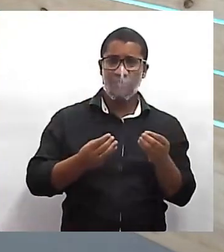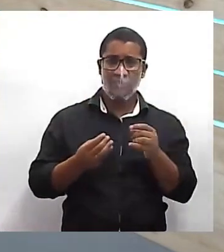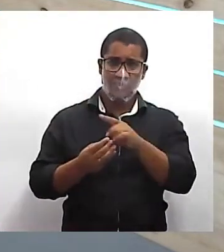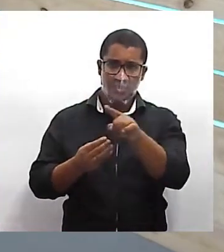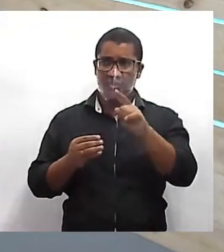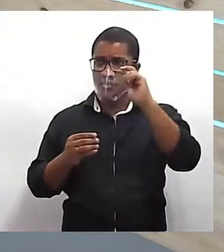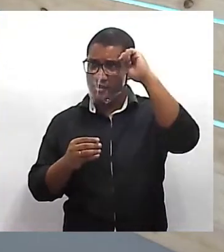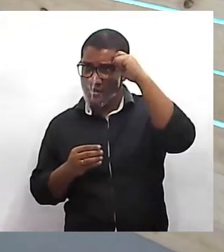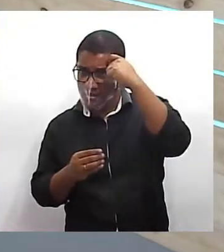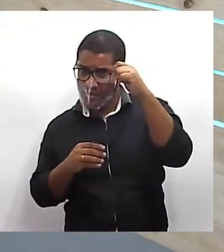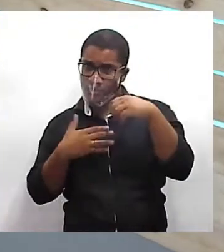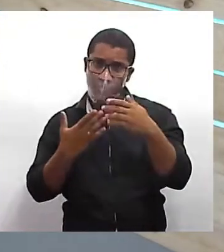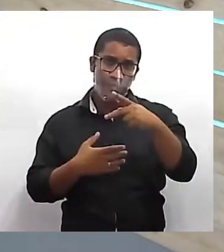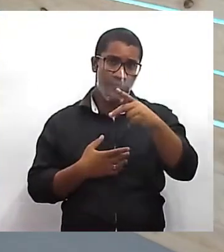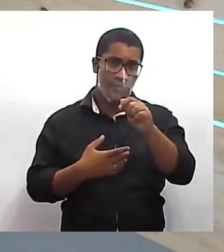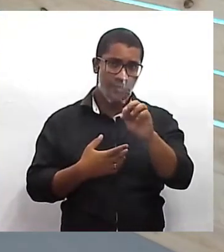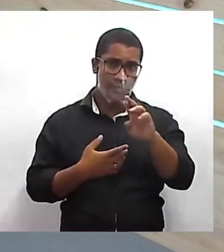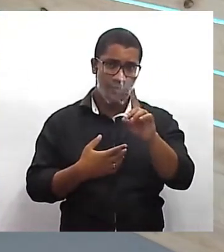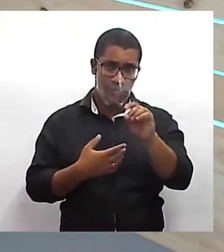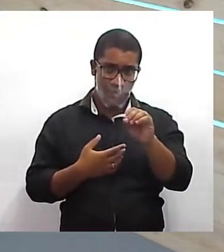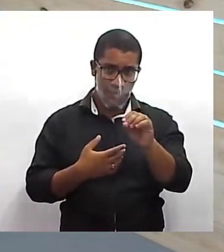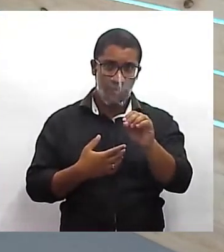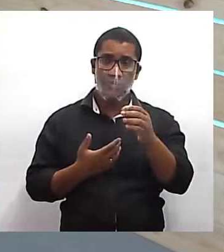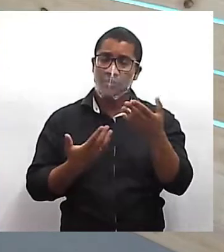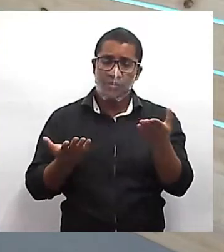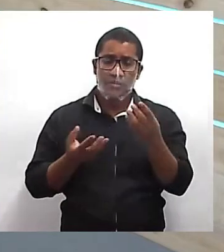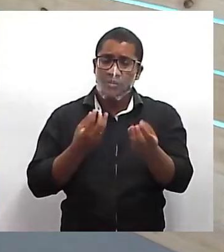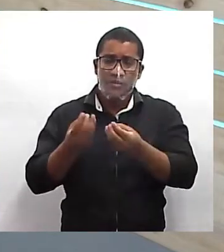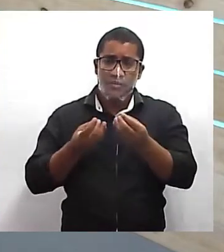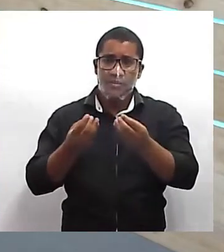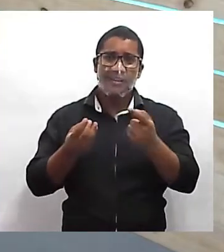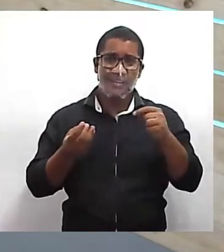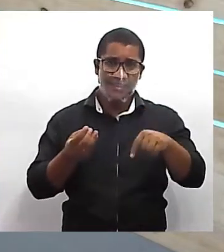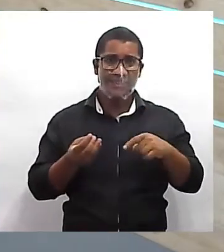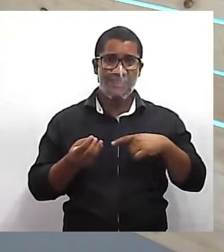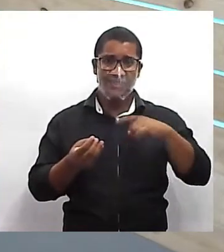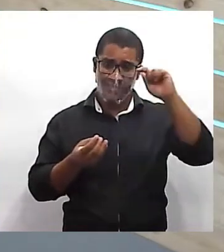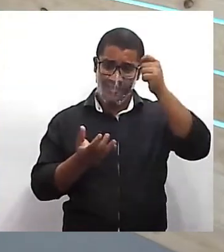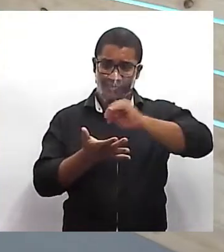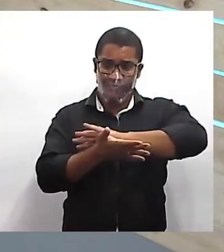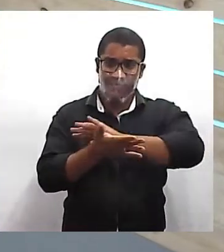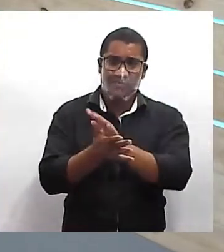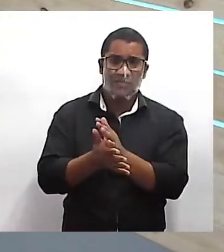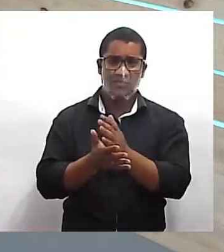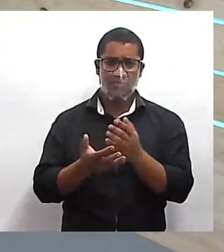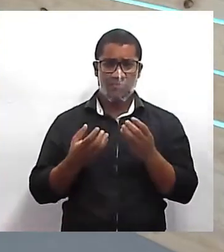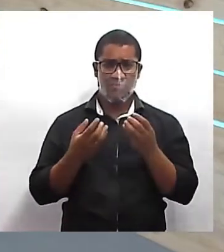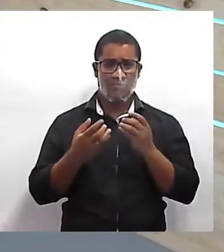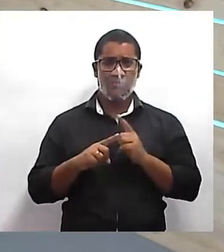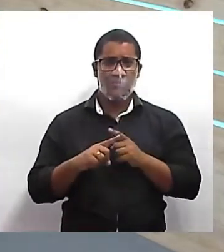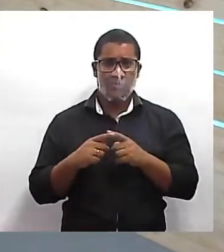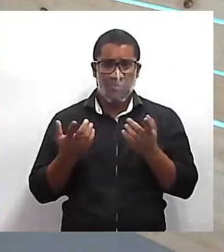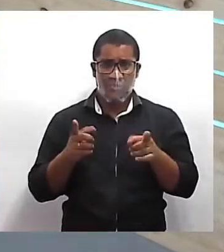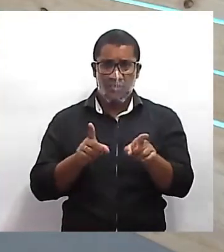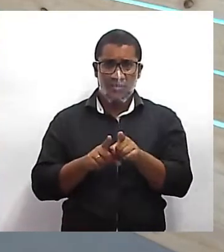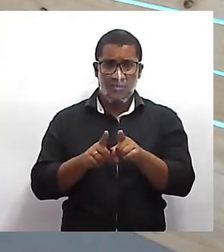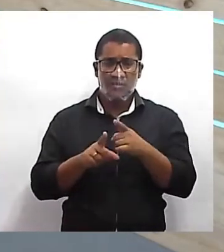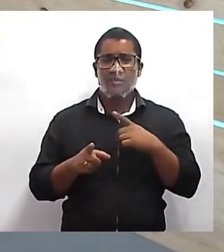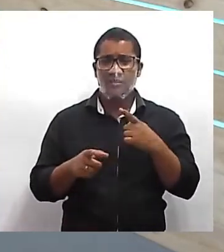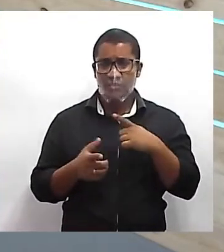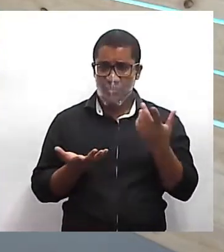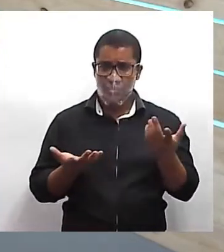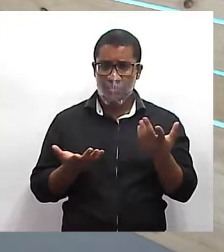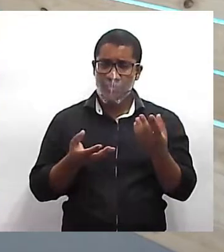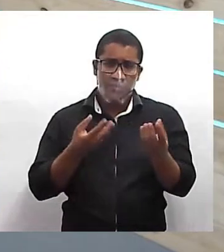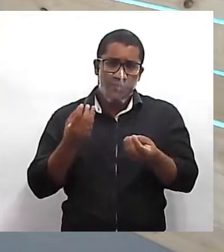negra ou parda, o racismo volta com tanta força, não é? E tem um discurso tão aceito por